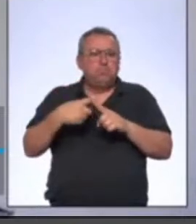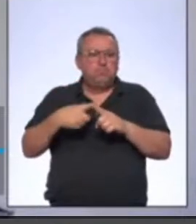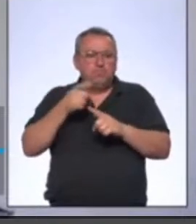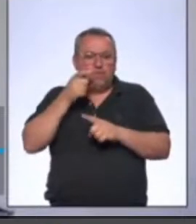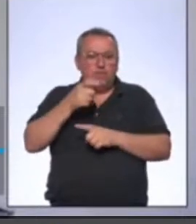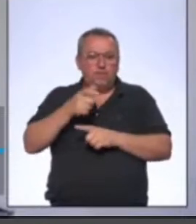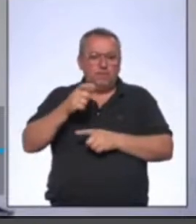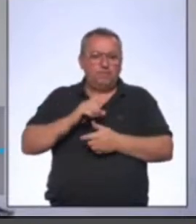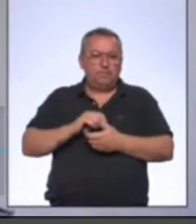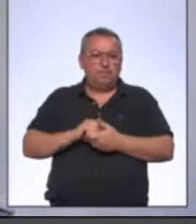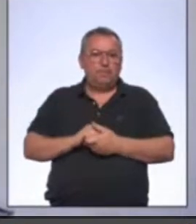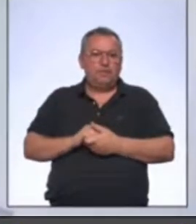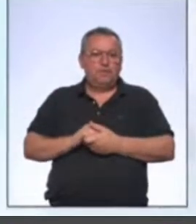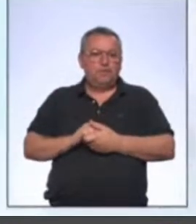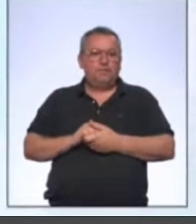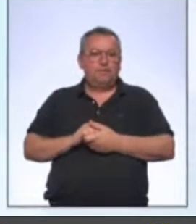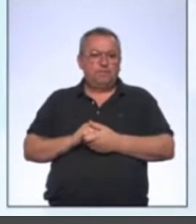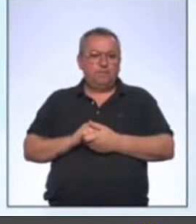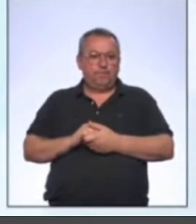lá.